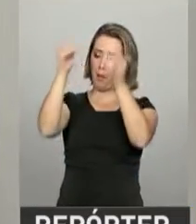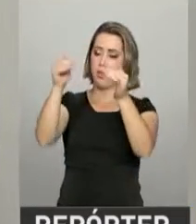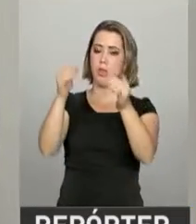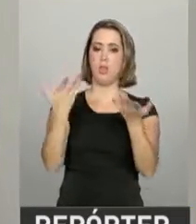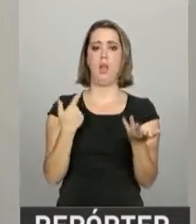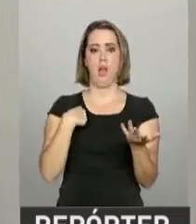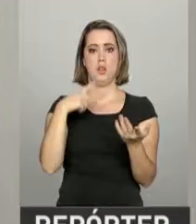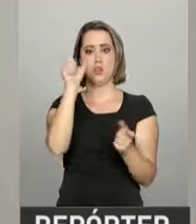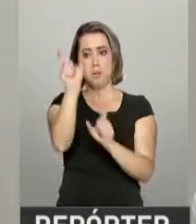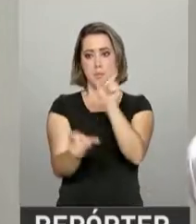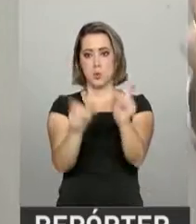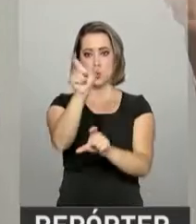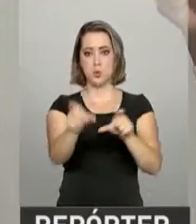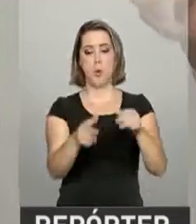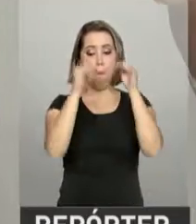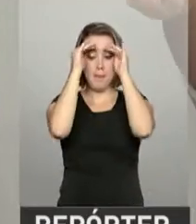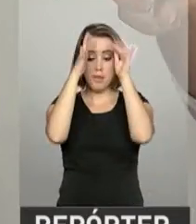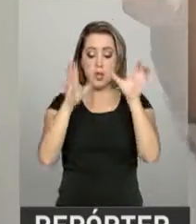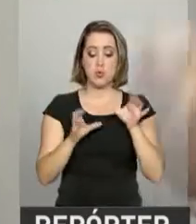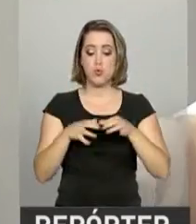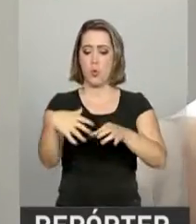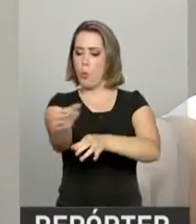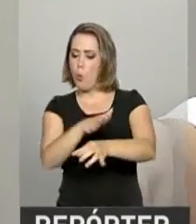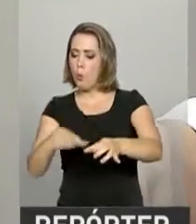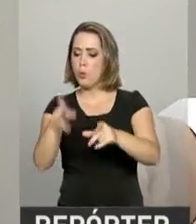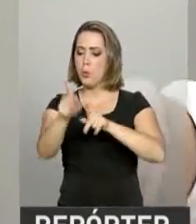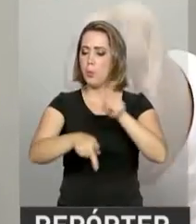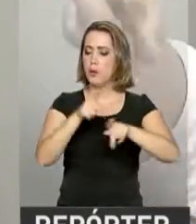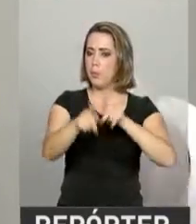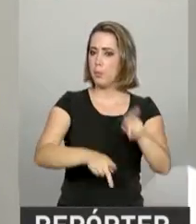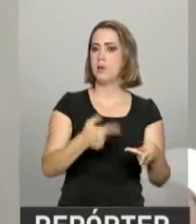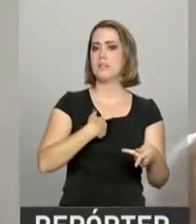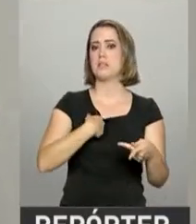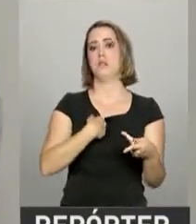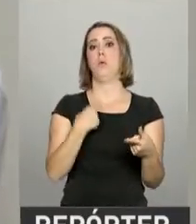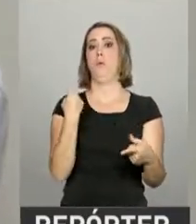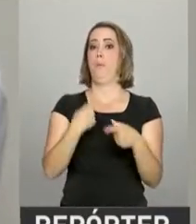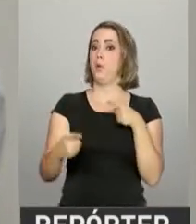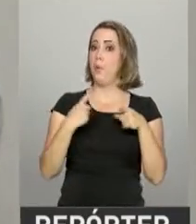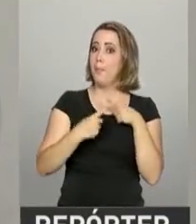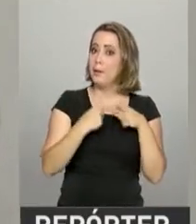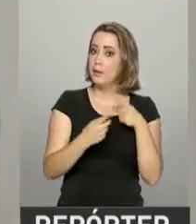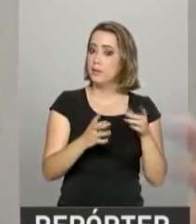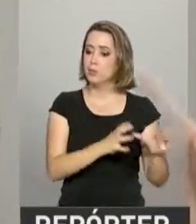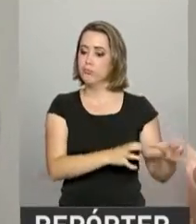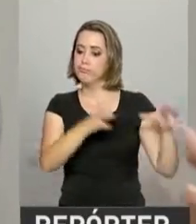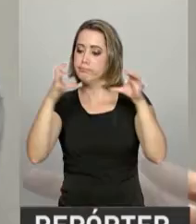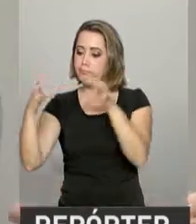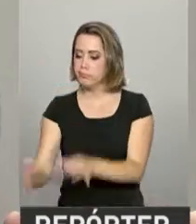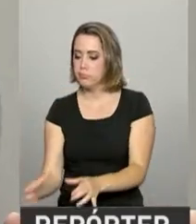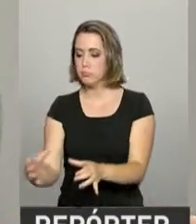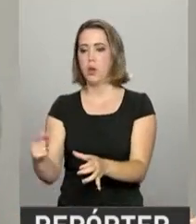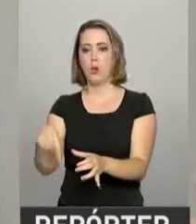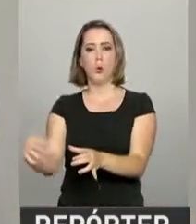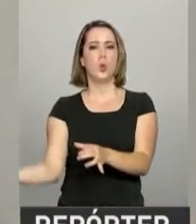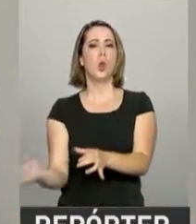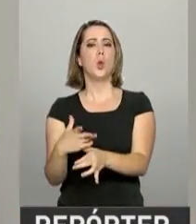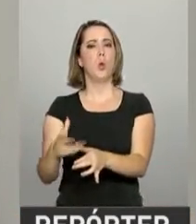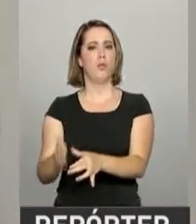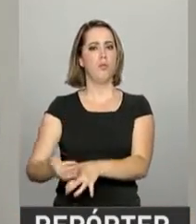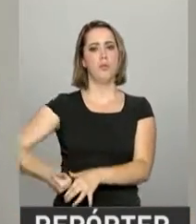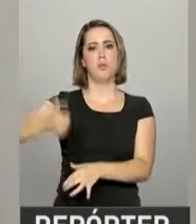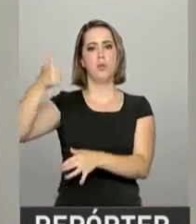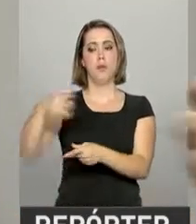homenageando a área da população se dá da cidade que está sendo atendido com aquele deslocamento vai ser deslocado à população que a